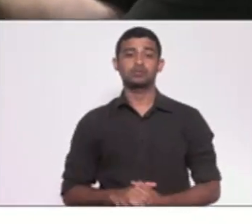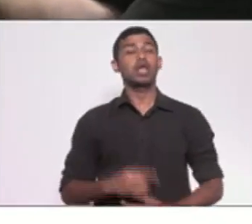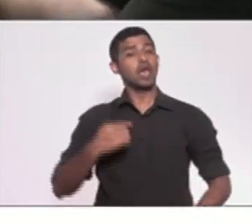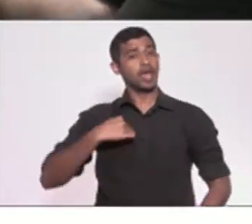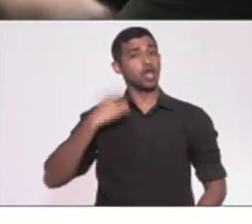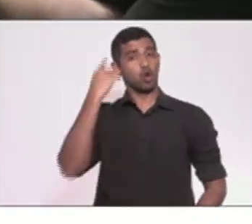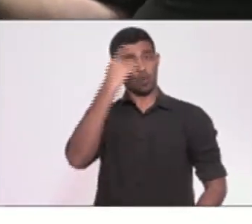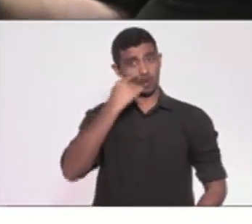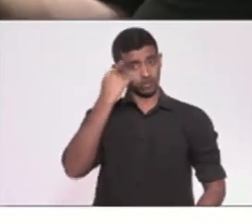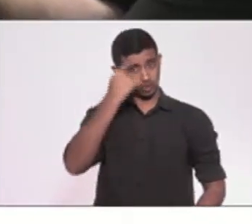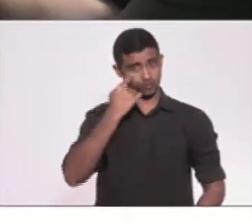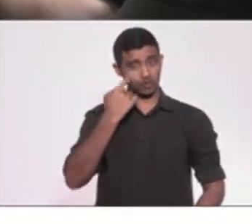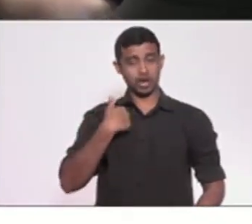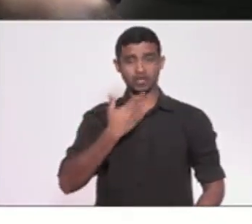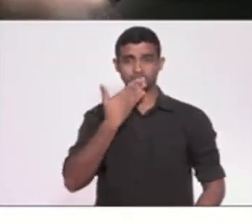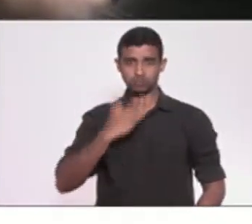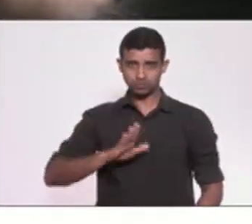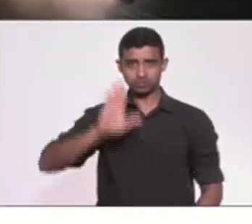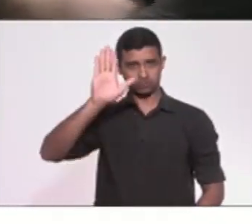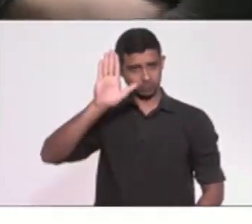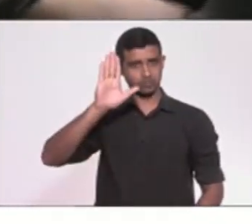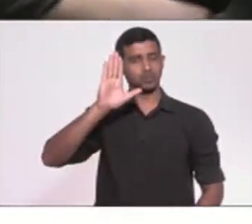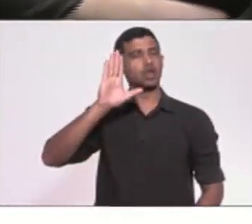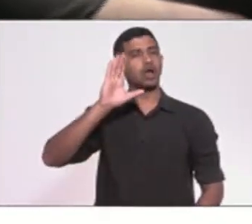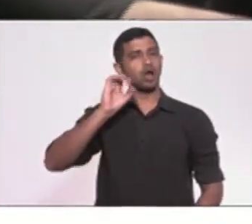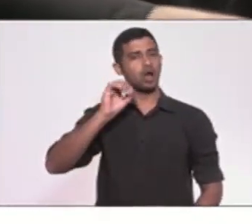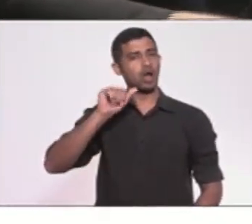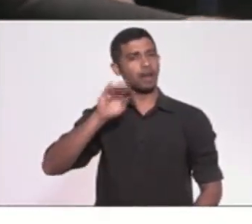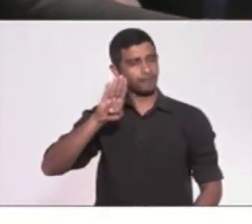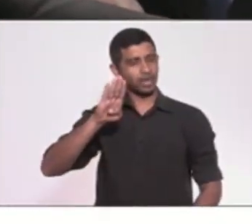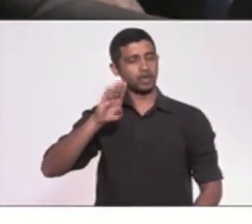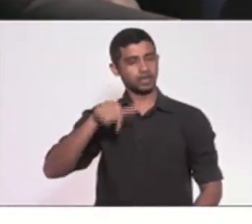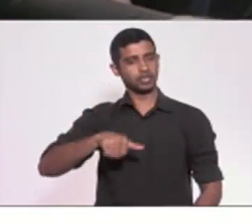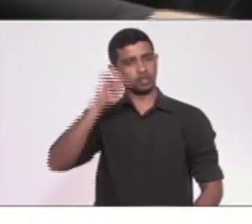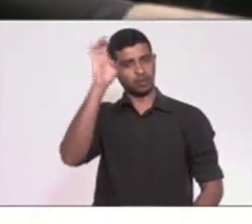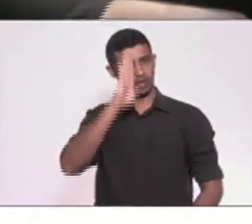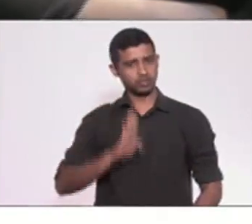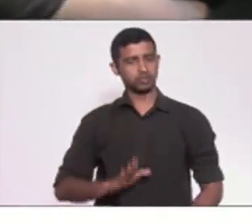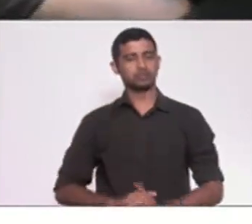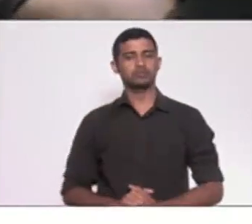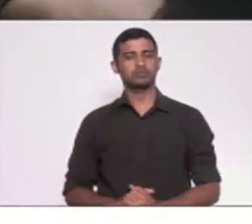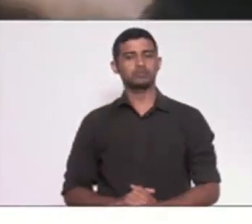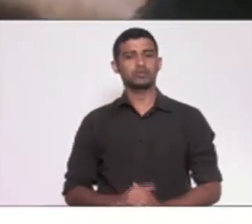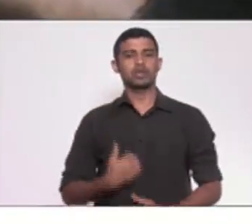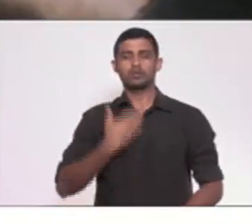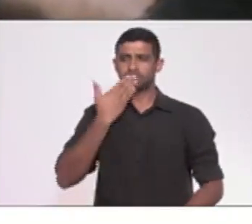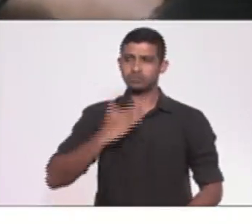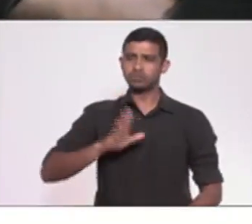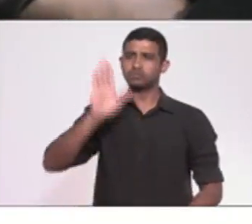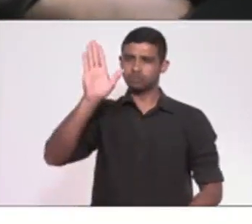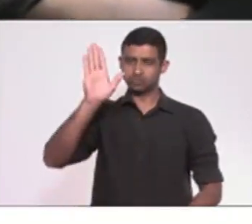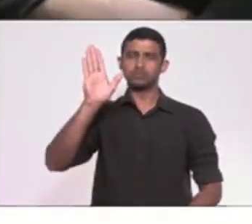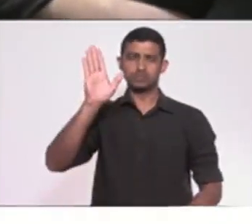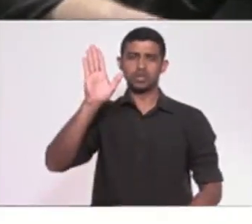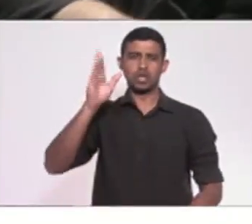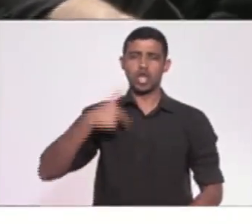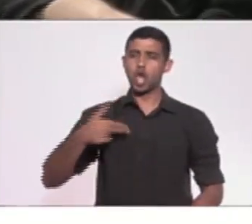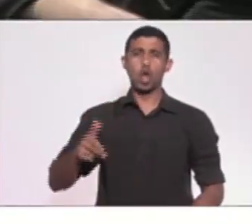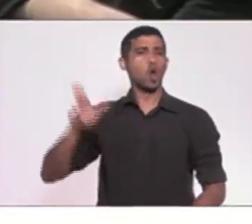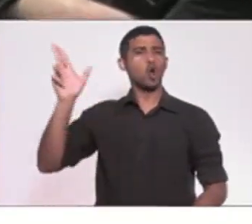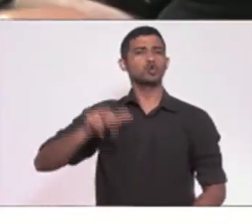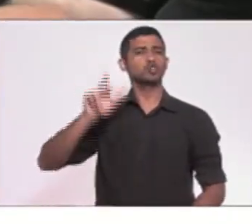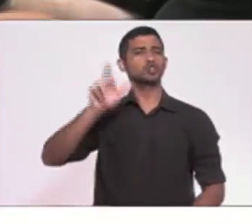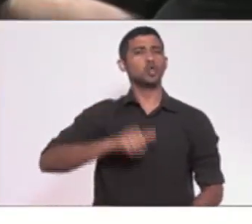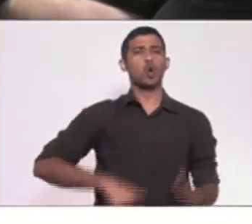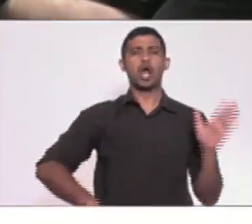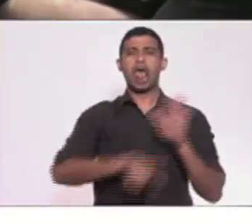advogado, eu fiz um juramento à Ordem dos Advogados do Brasil. Juramento esse, prometi jamais rasgar a